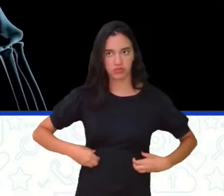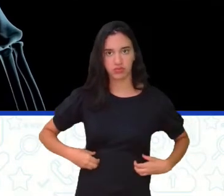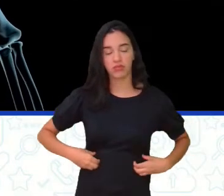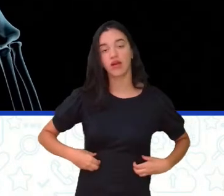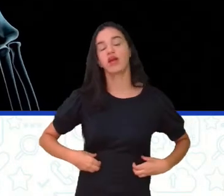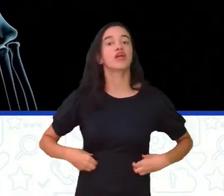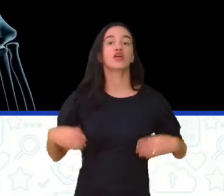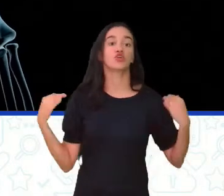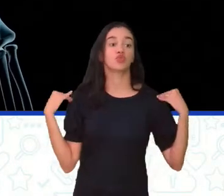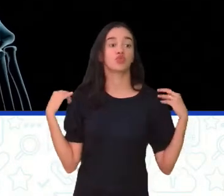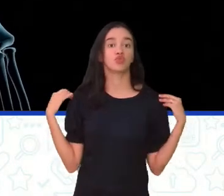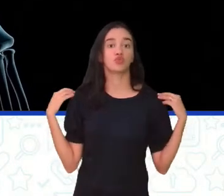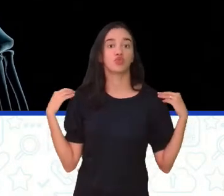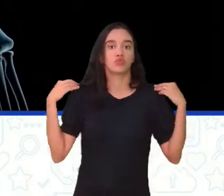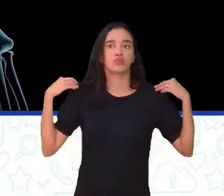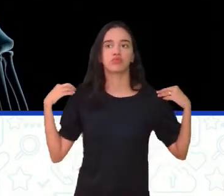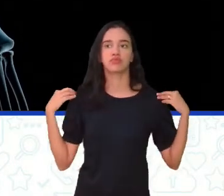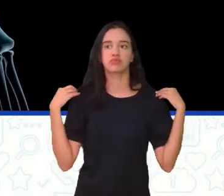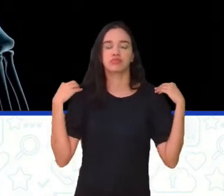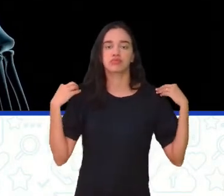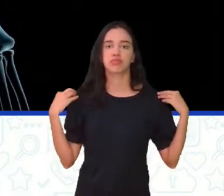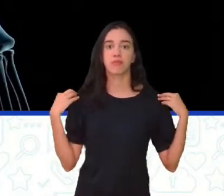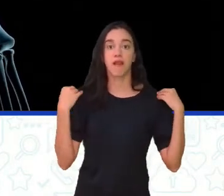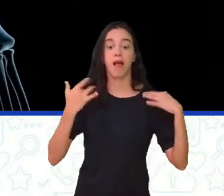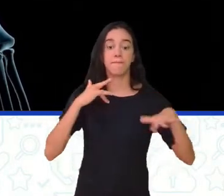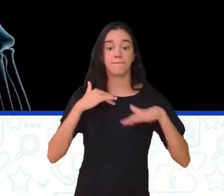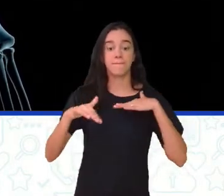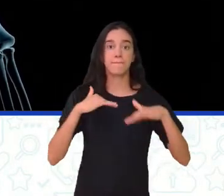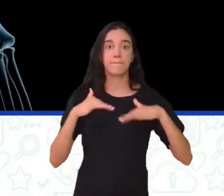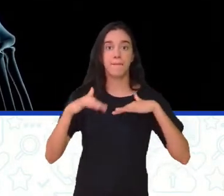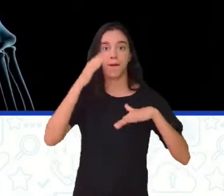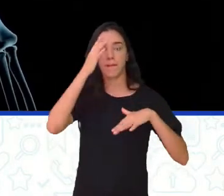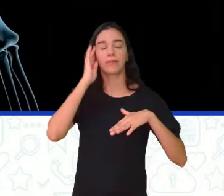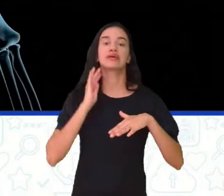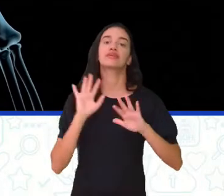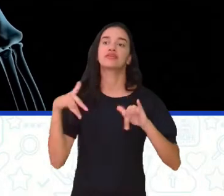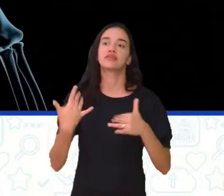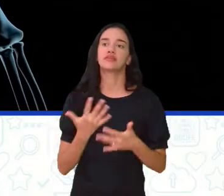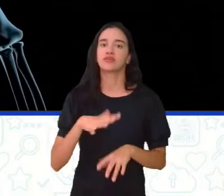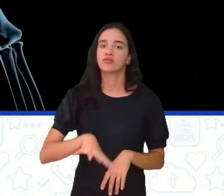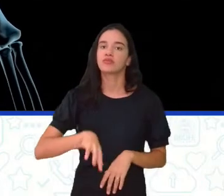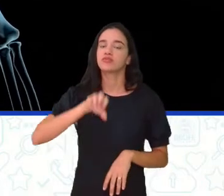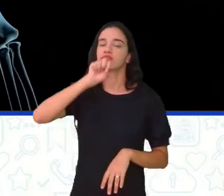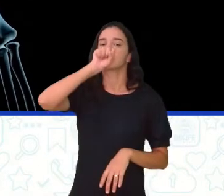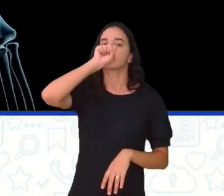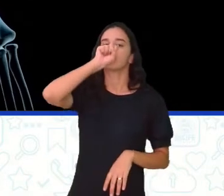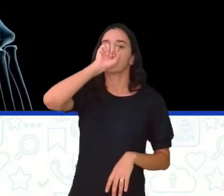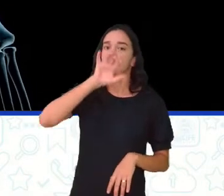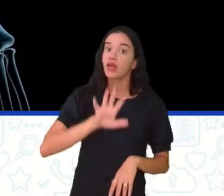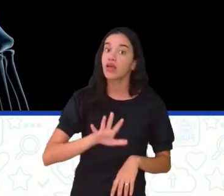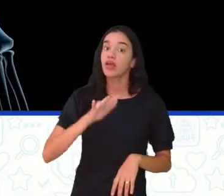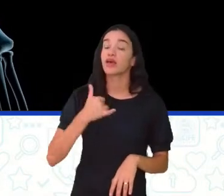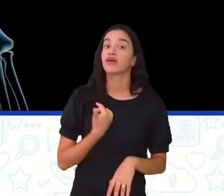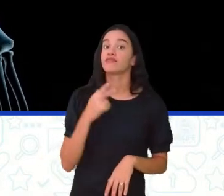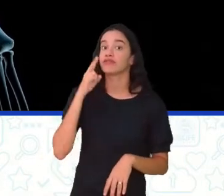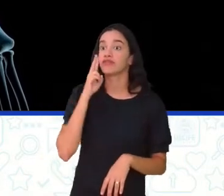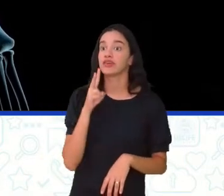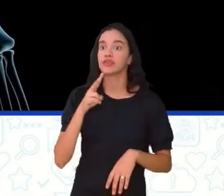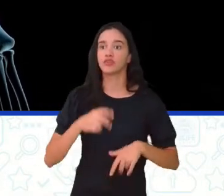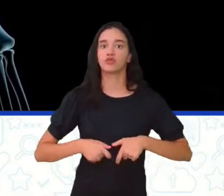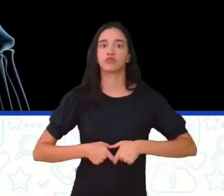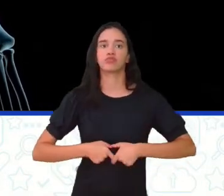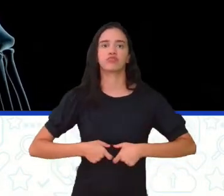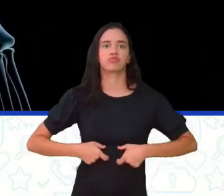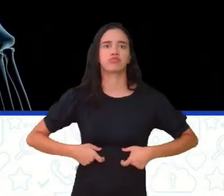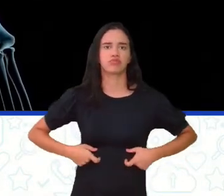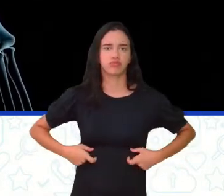na medida que a gente está inflando, ou seja, enchendo esses pulmões e esvaziando. Vejam que esse músculo, né,